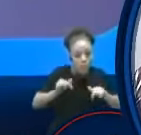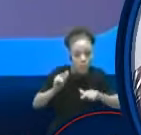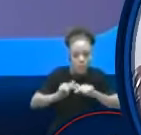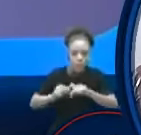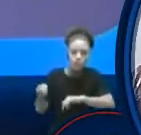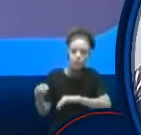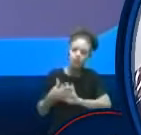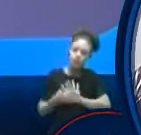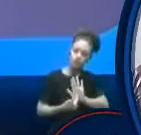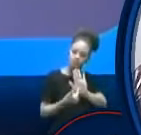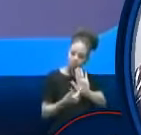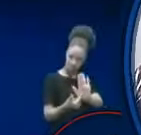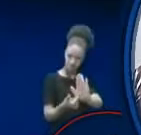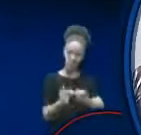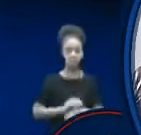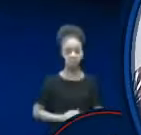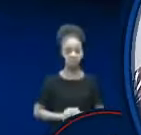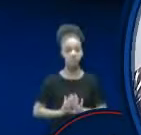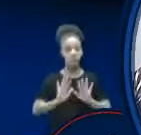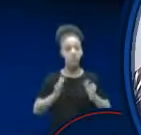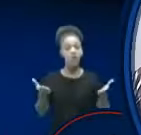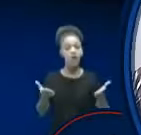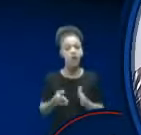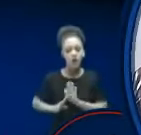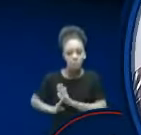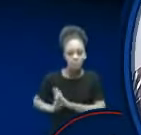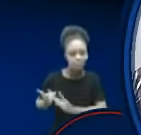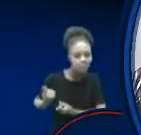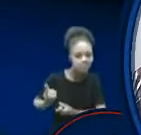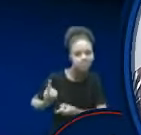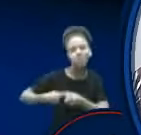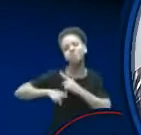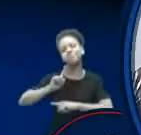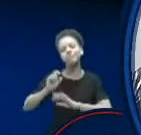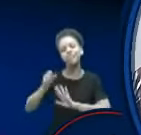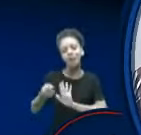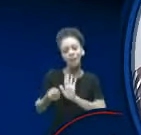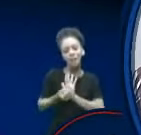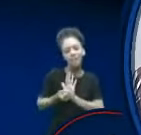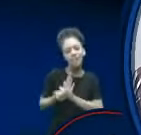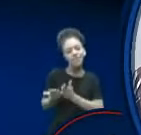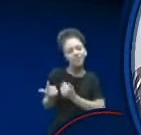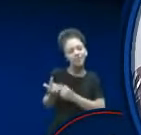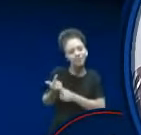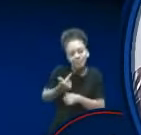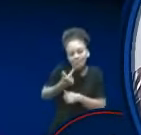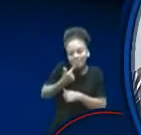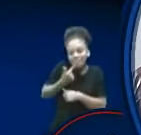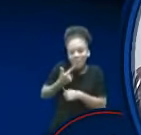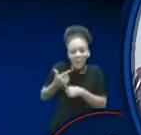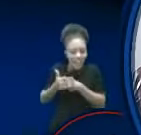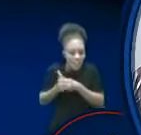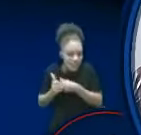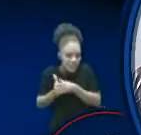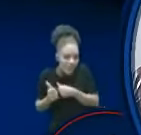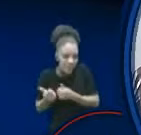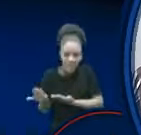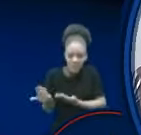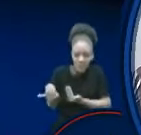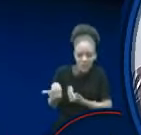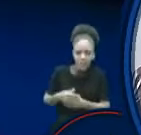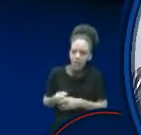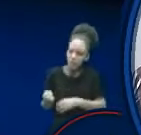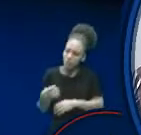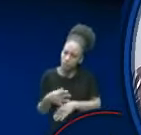inovação. Agora vocês vão ver o salto que nós demos. A marca ficou mais jovem, mais moderna, inovadora